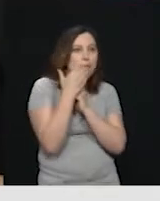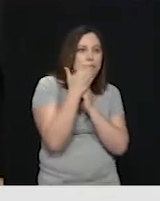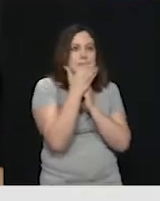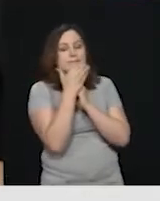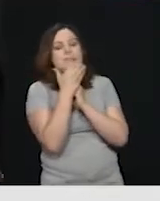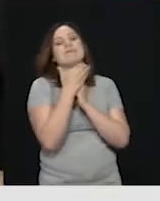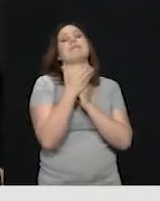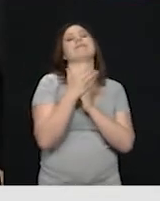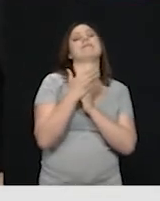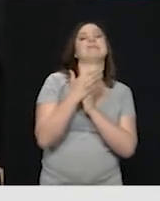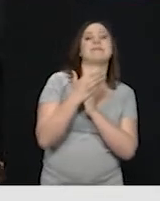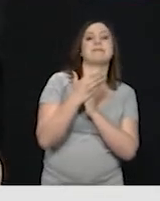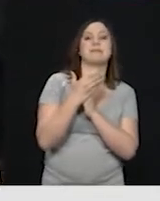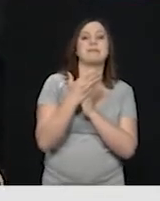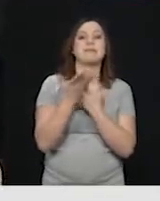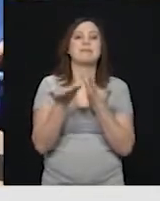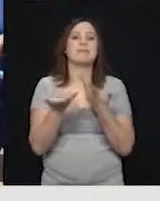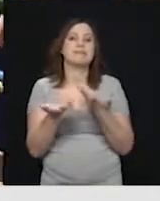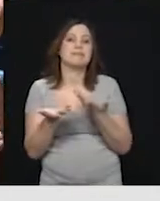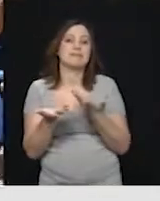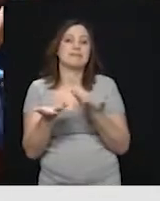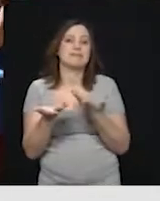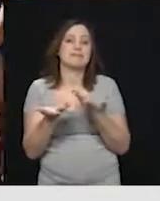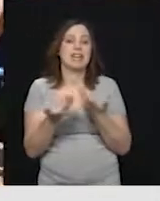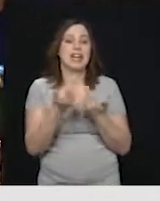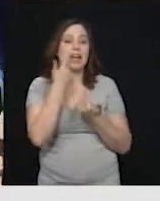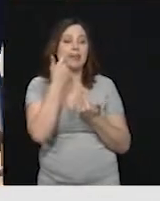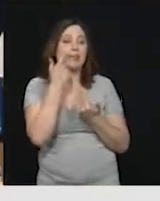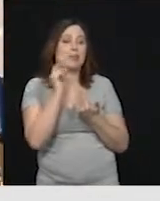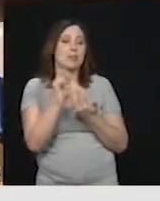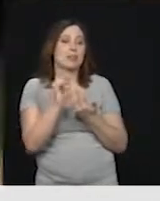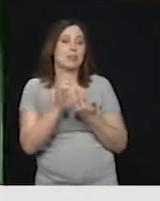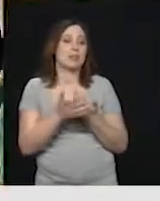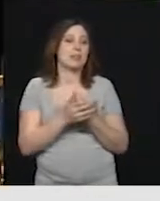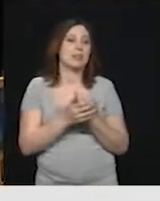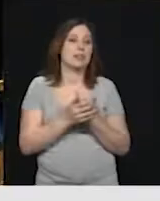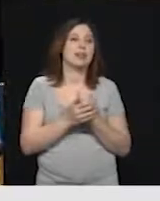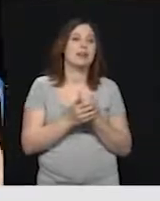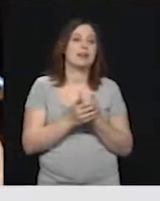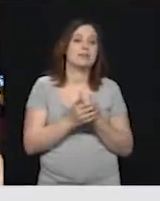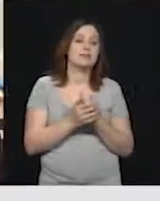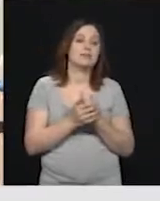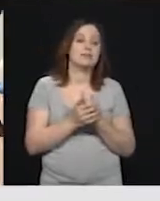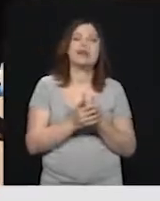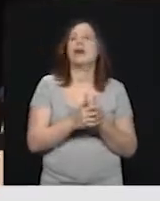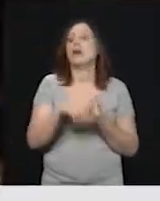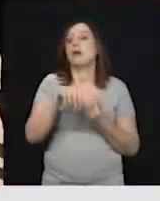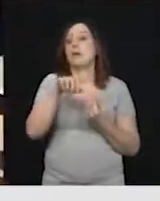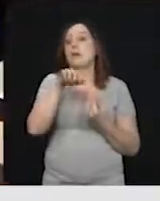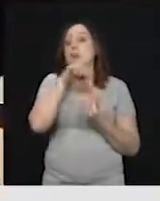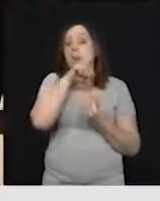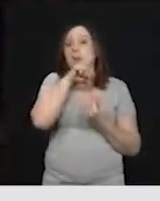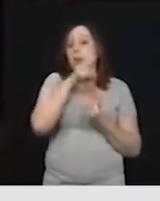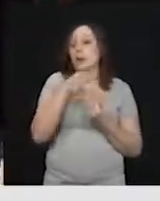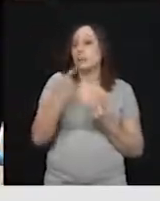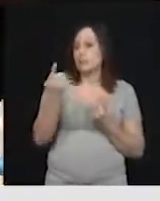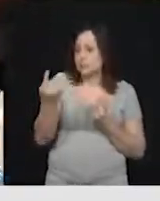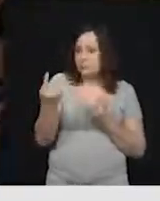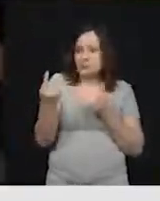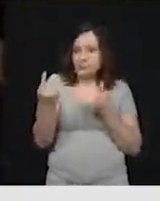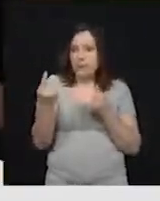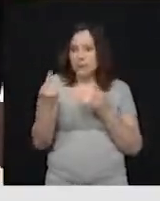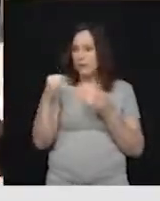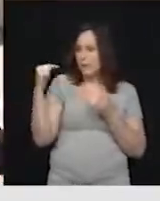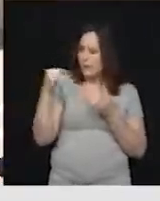proteção mesmo só que nada de ruim aconteça de mal aconteça o que a gente vai vendo assim que ele nunca cortou cansar